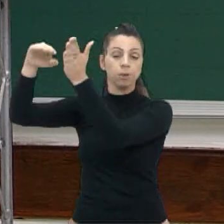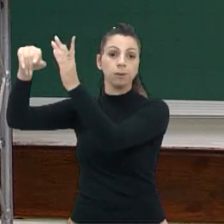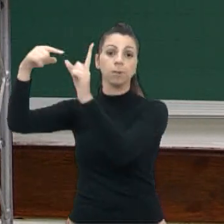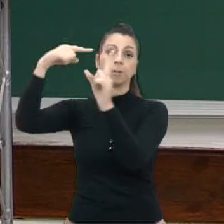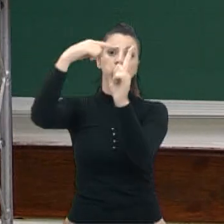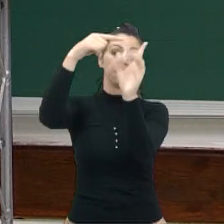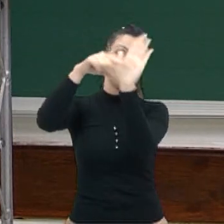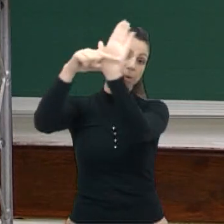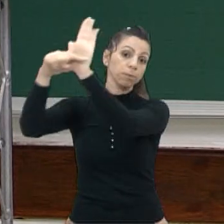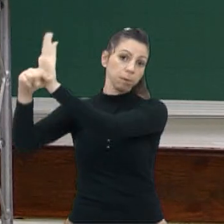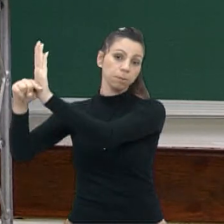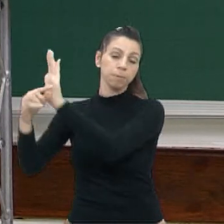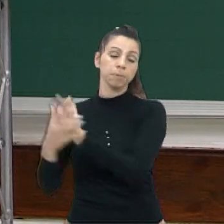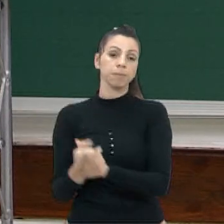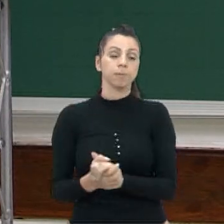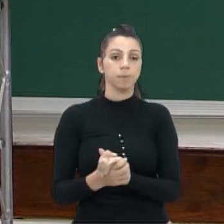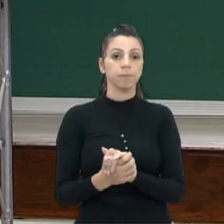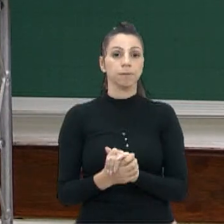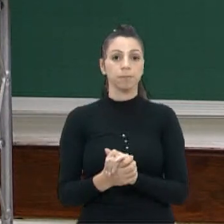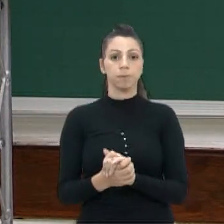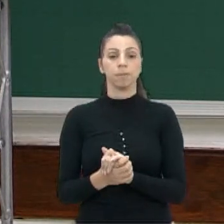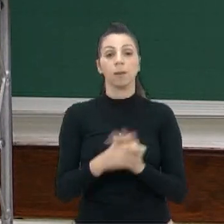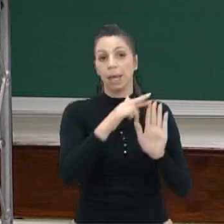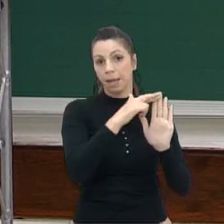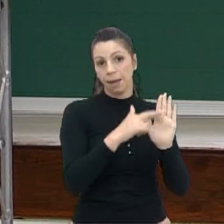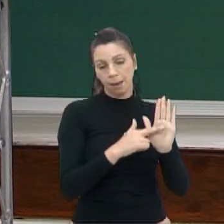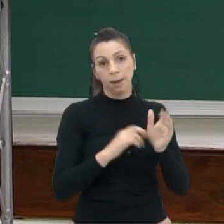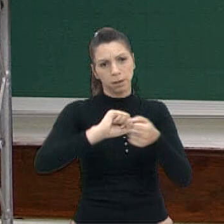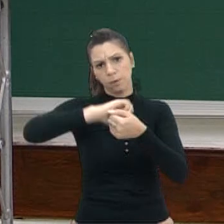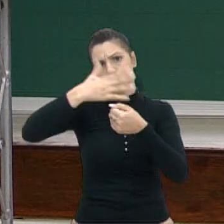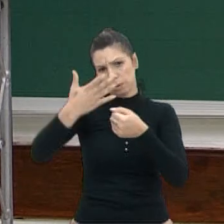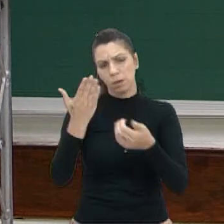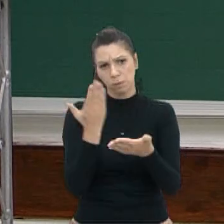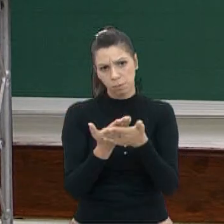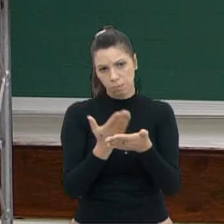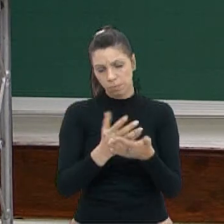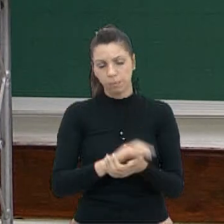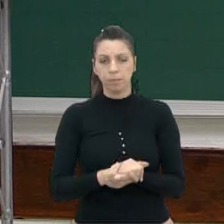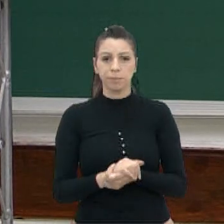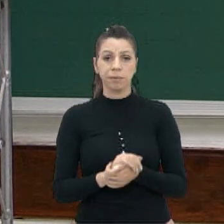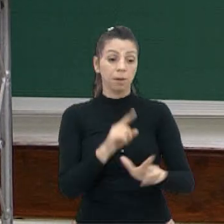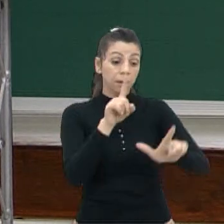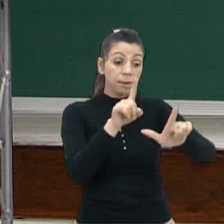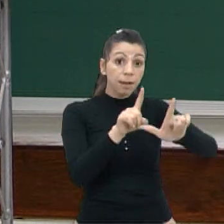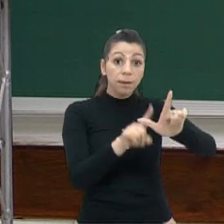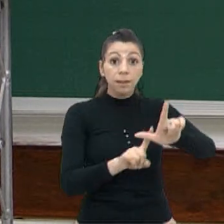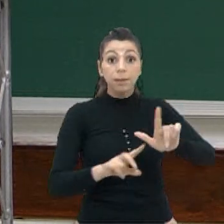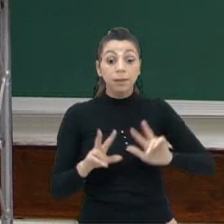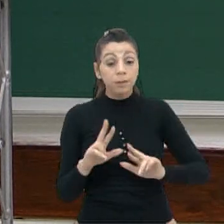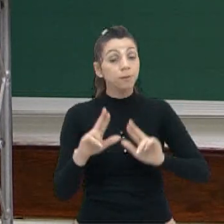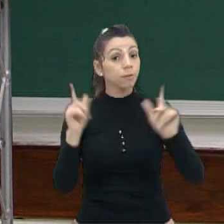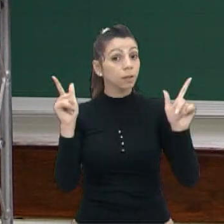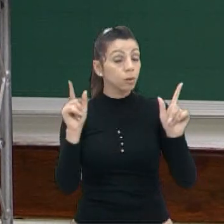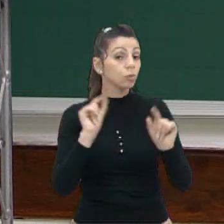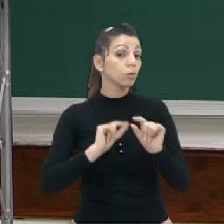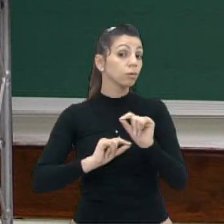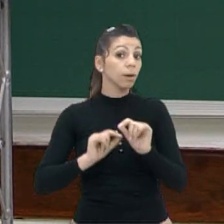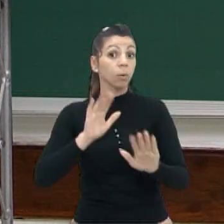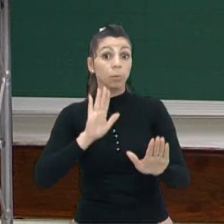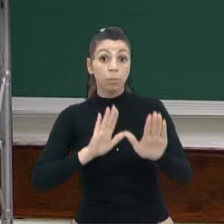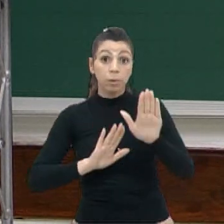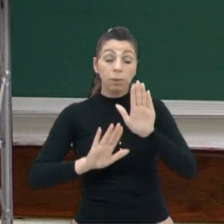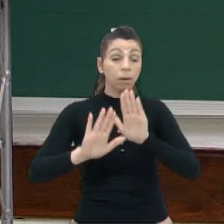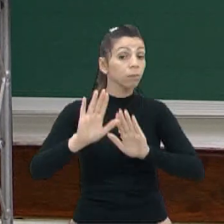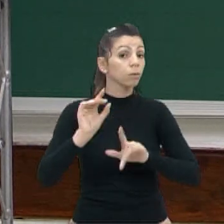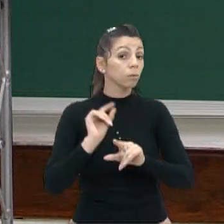Isso é propriedade de potência que a gente já estudou também. E se as letras forem diferentes? Aí você tem que tomar um cuidado. Qual é